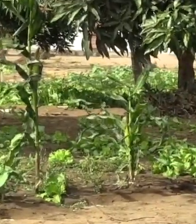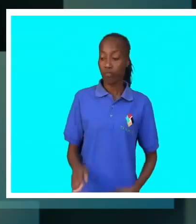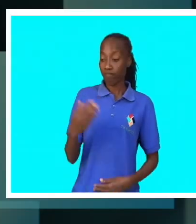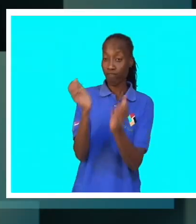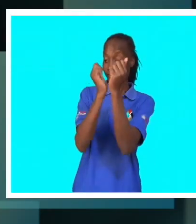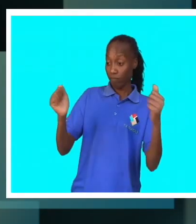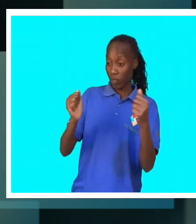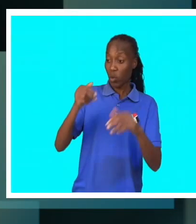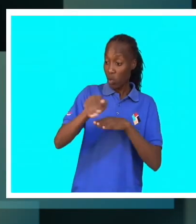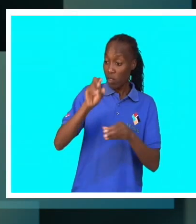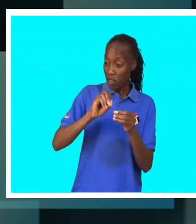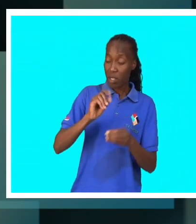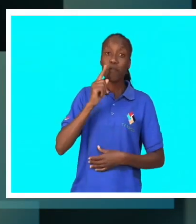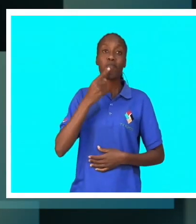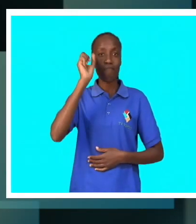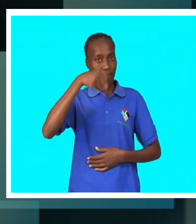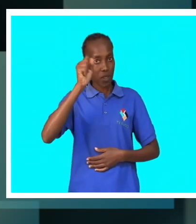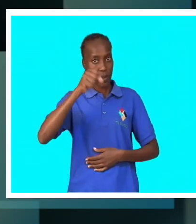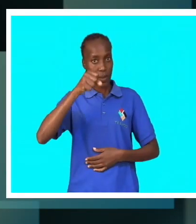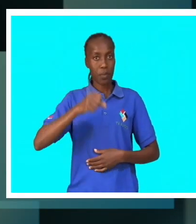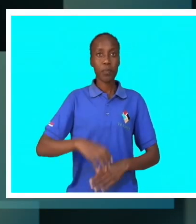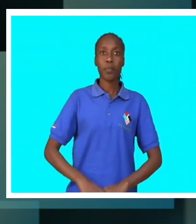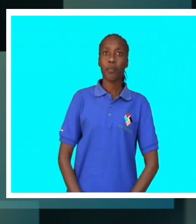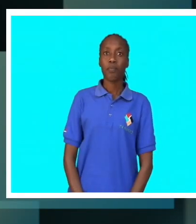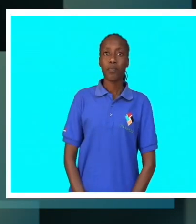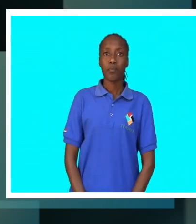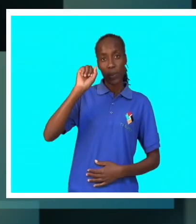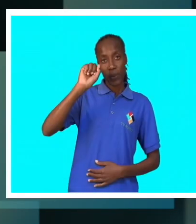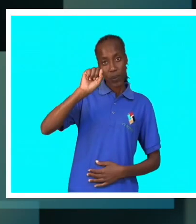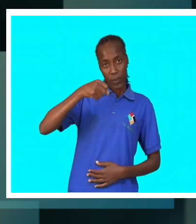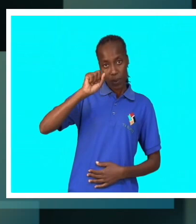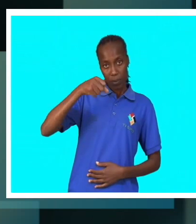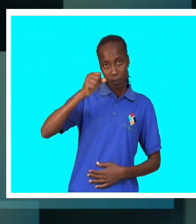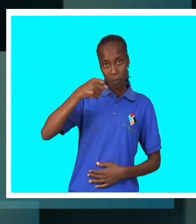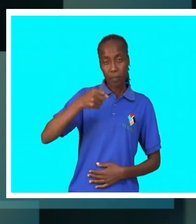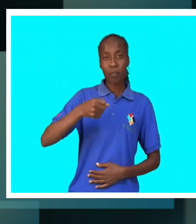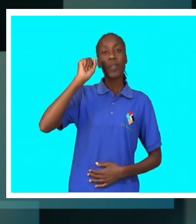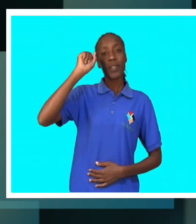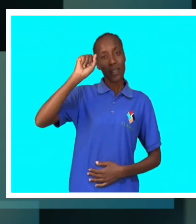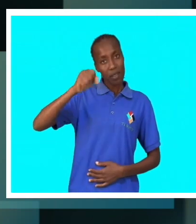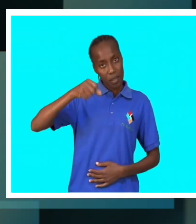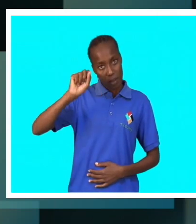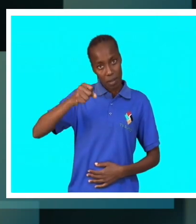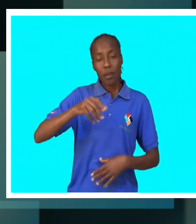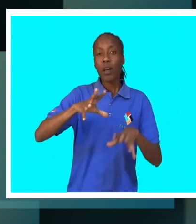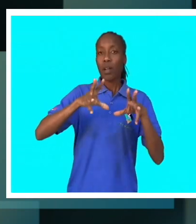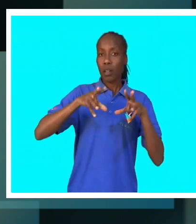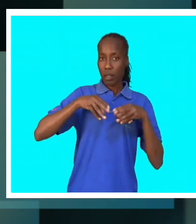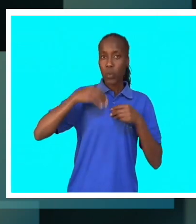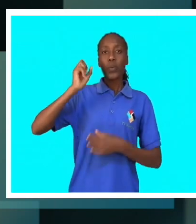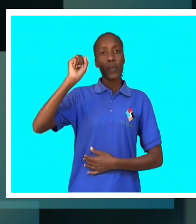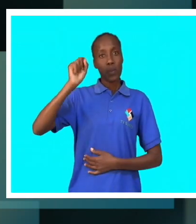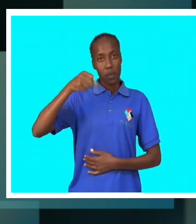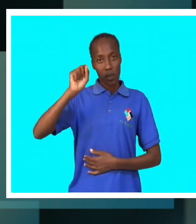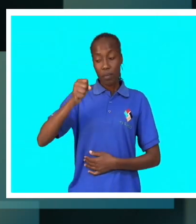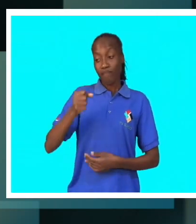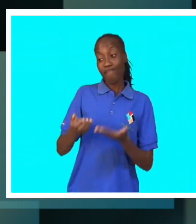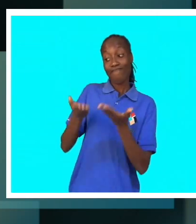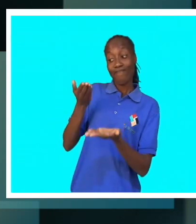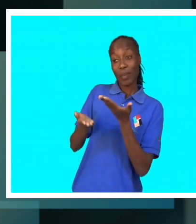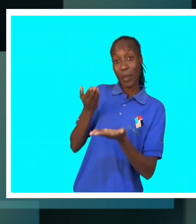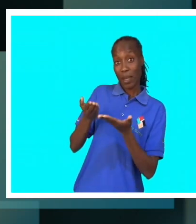O que que daqui? Acha que vai continuar a fazer? Acredito que sim. Sim, sim. Acredito que sim.